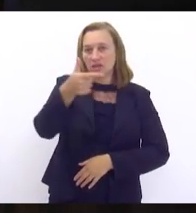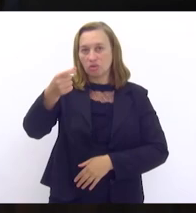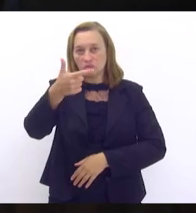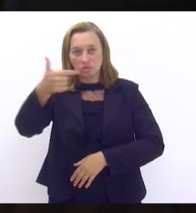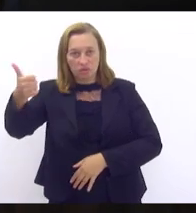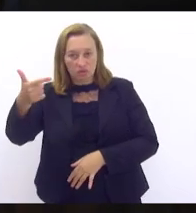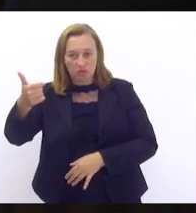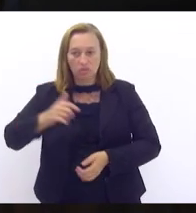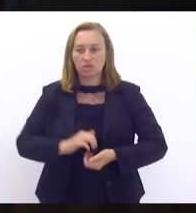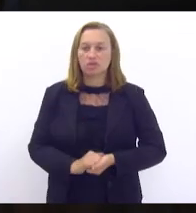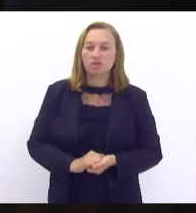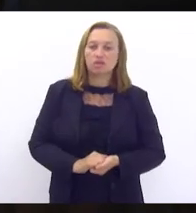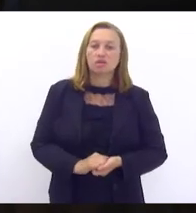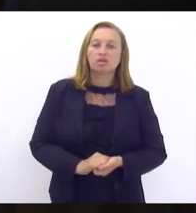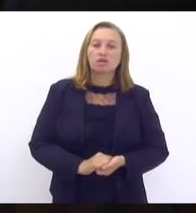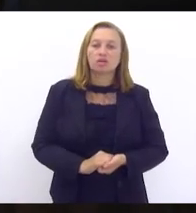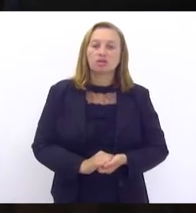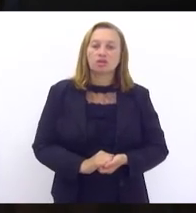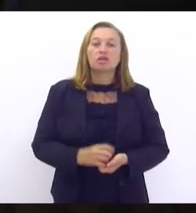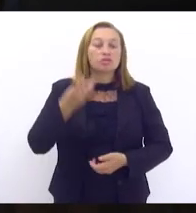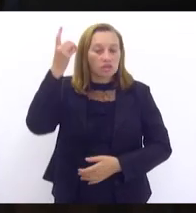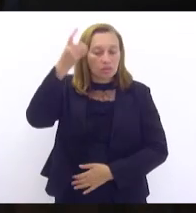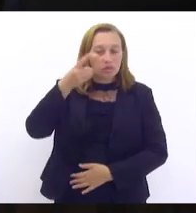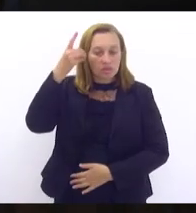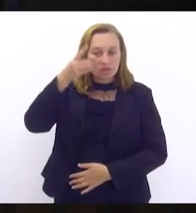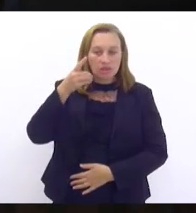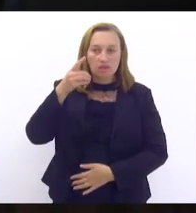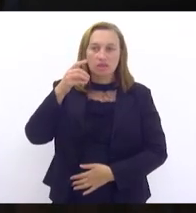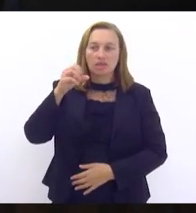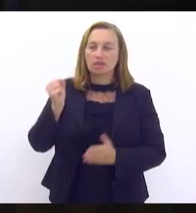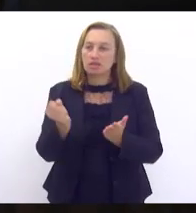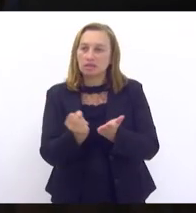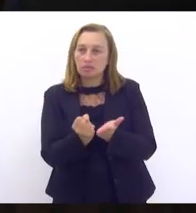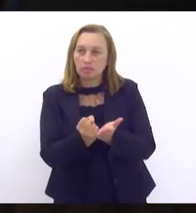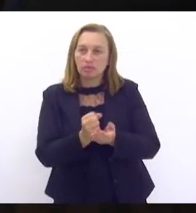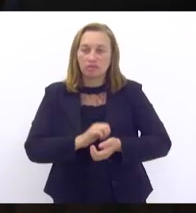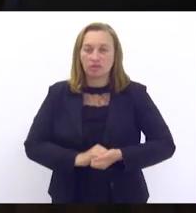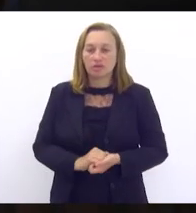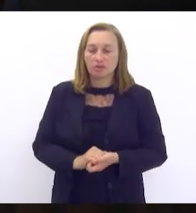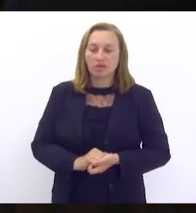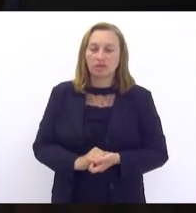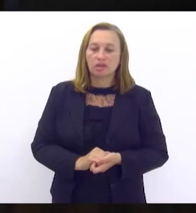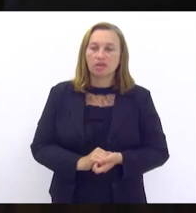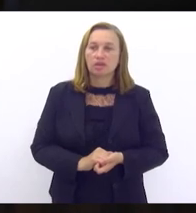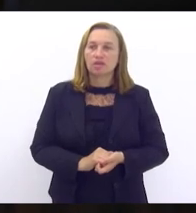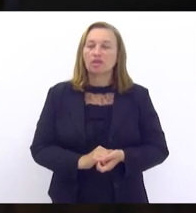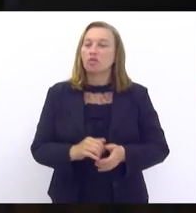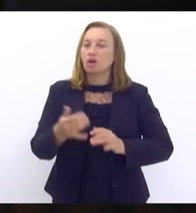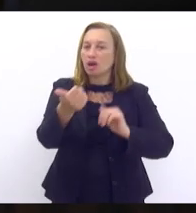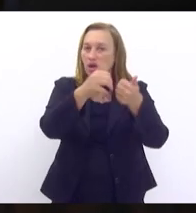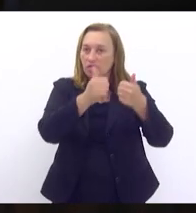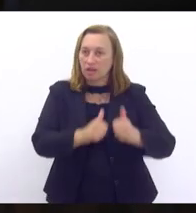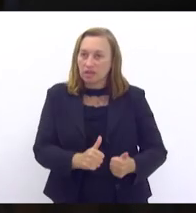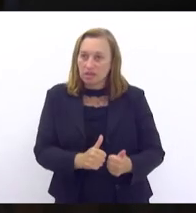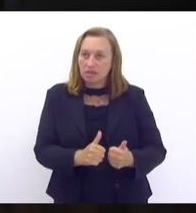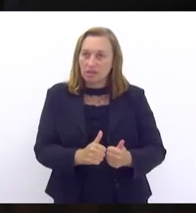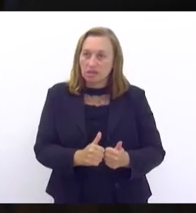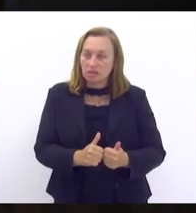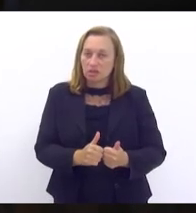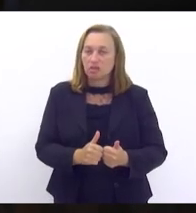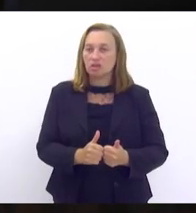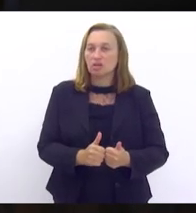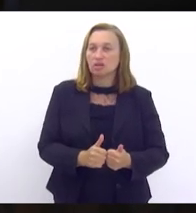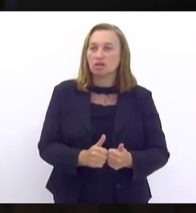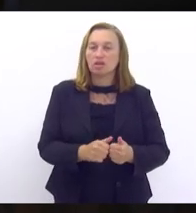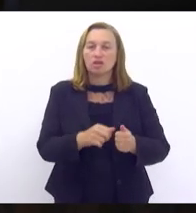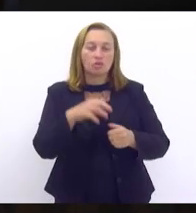5.464-A de 2022, de autoria do deputado Samuel Malafaia, que dispõe sobre a avaliação periódica, mediante